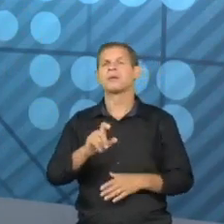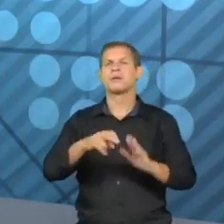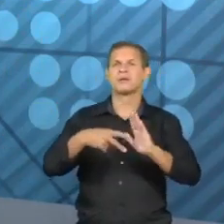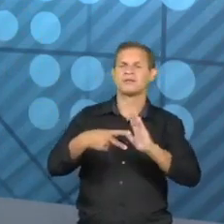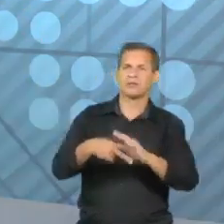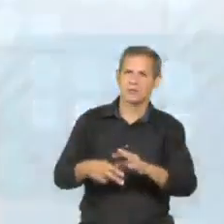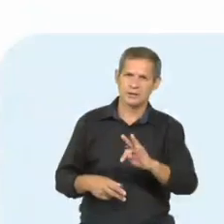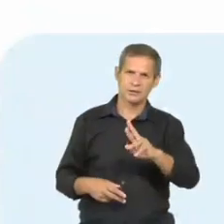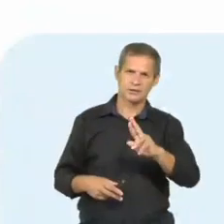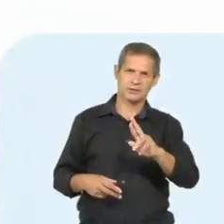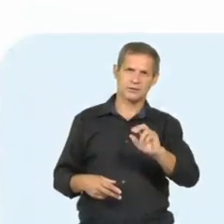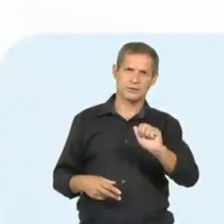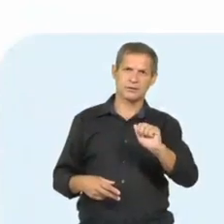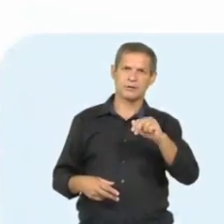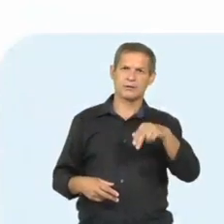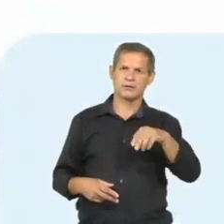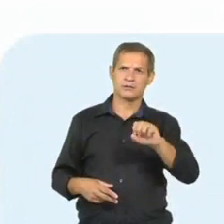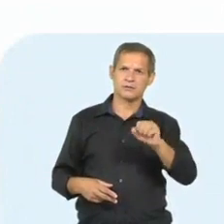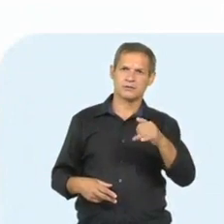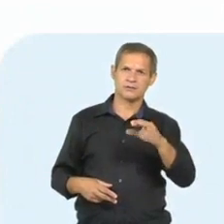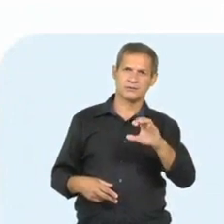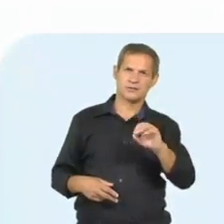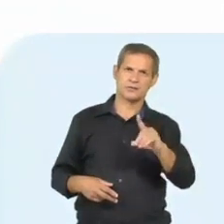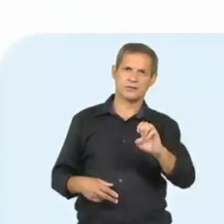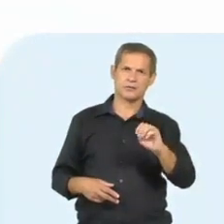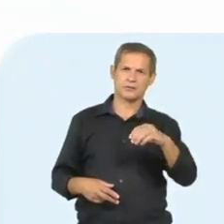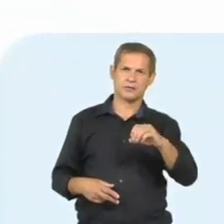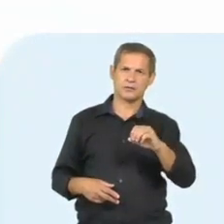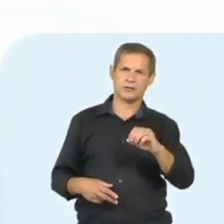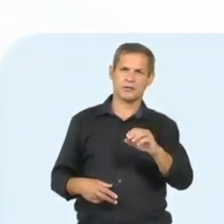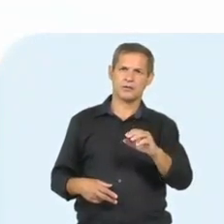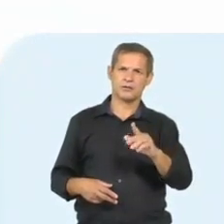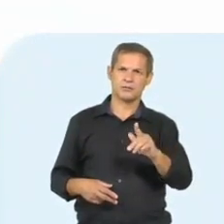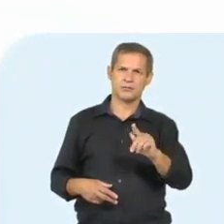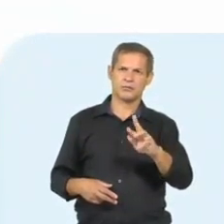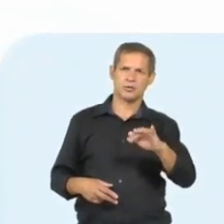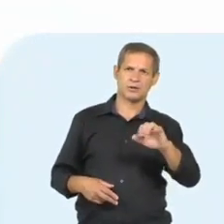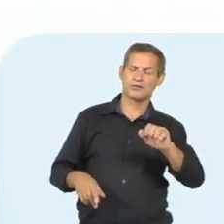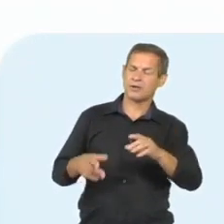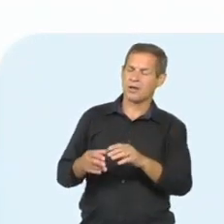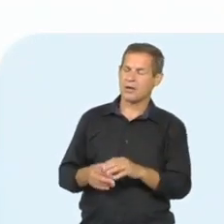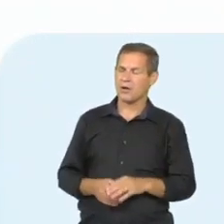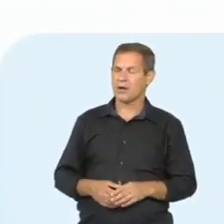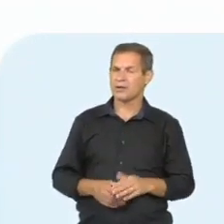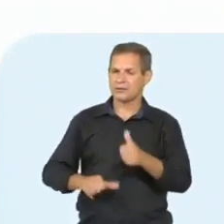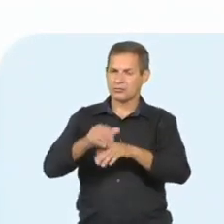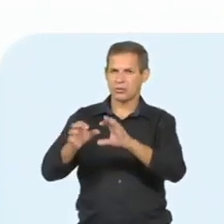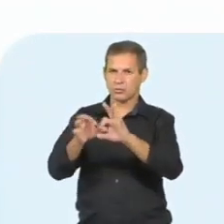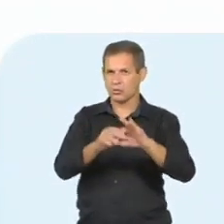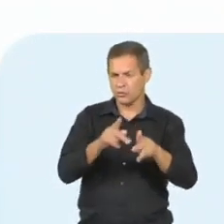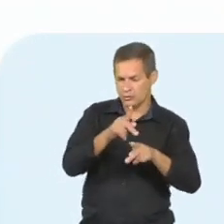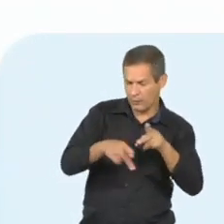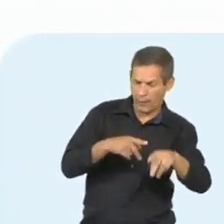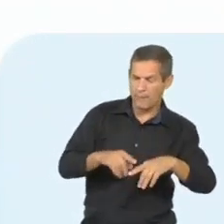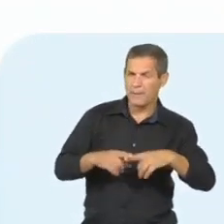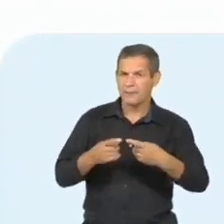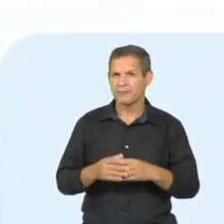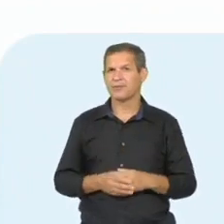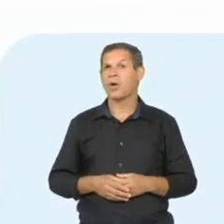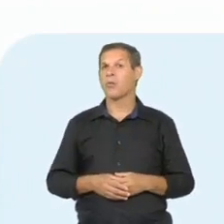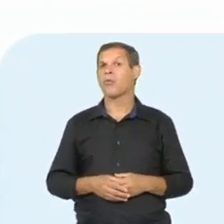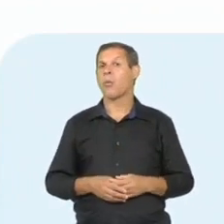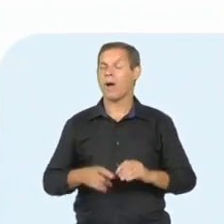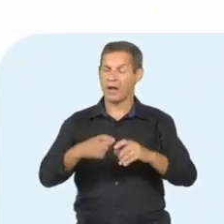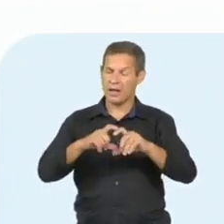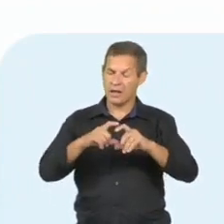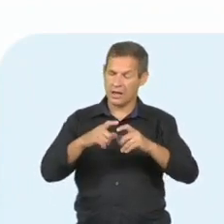transição demográfica. Veja lá. Bom, é a passagem de um contexto populacional com altas